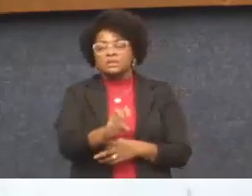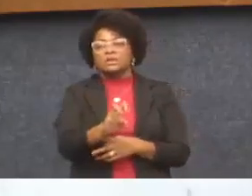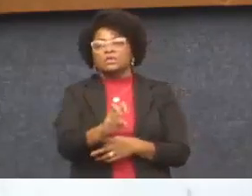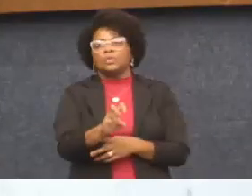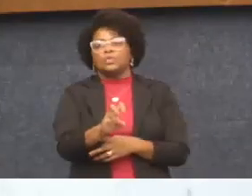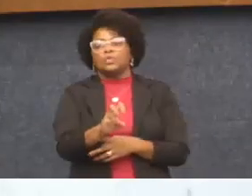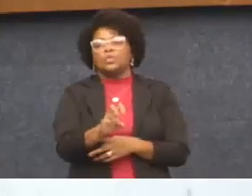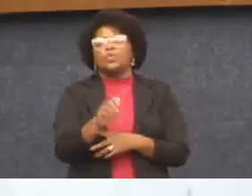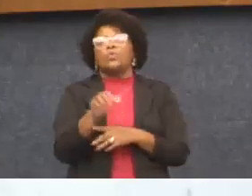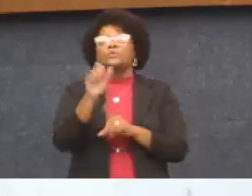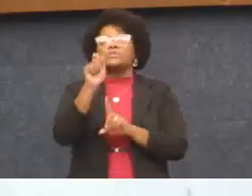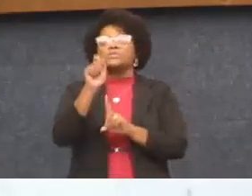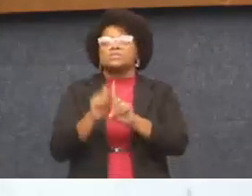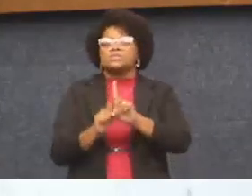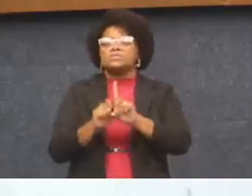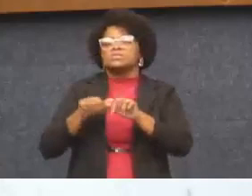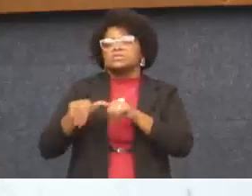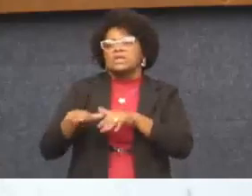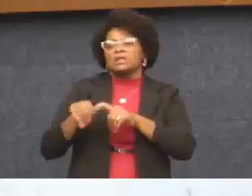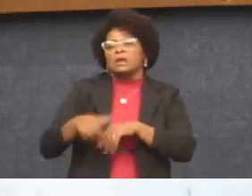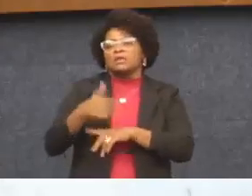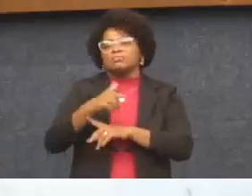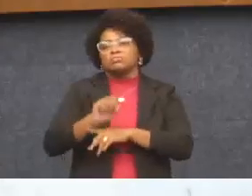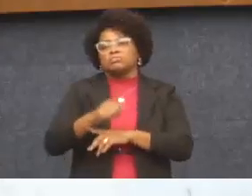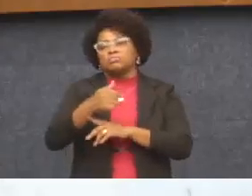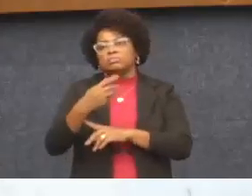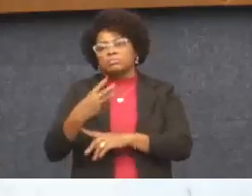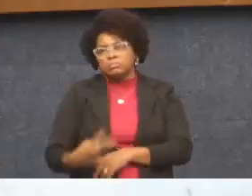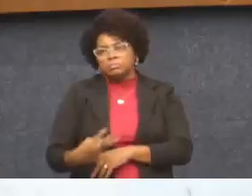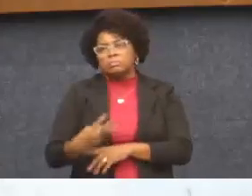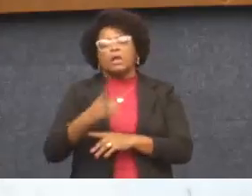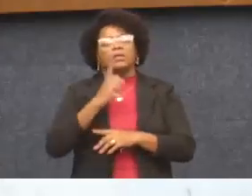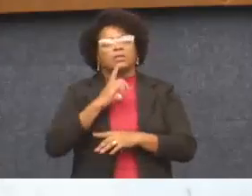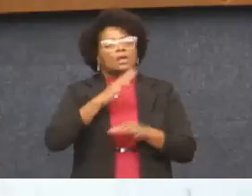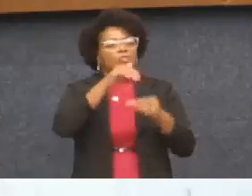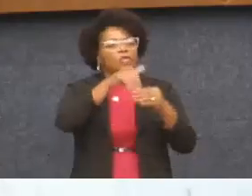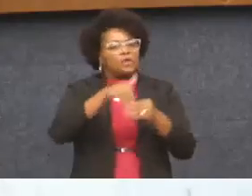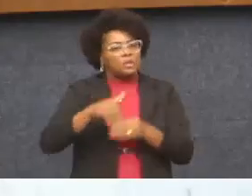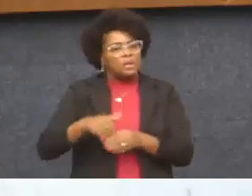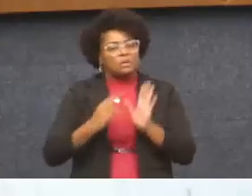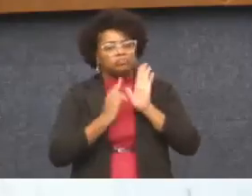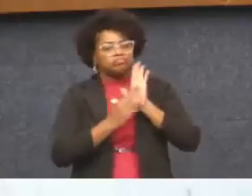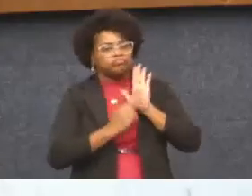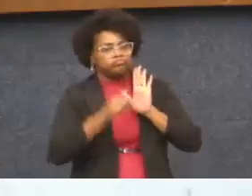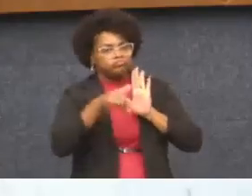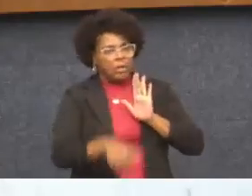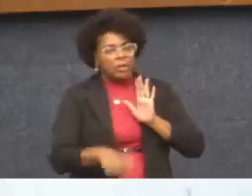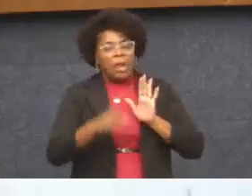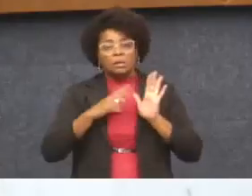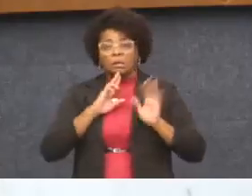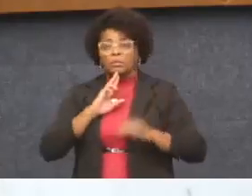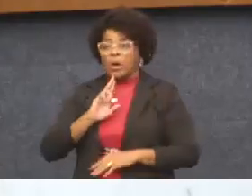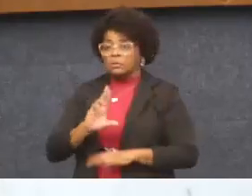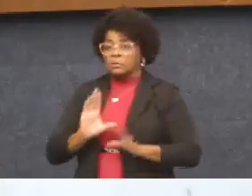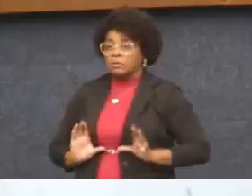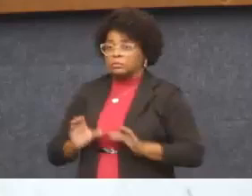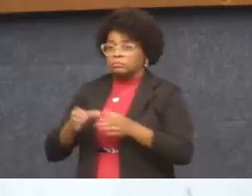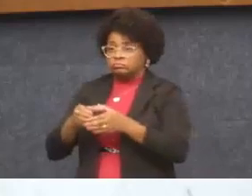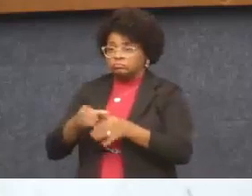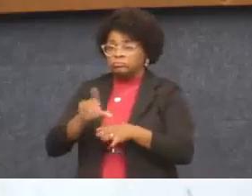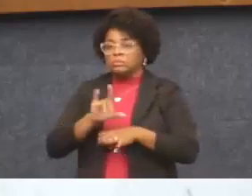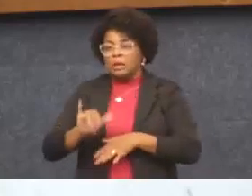25/9/2023, emendas a quórum, 2/3 membros da Câmara, votação nominal, pareceres das comissões, legislação e justiça